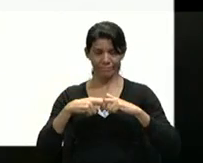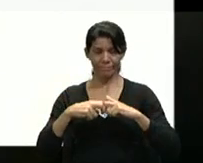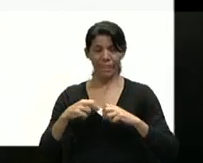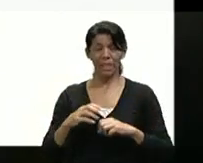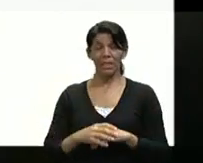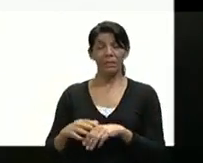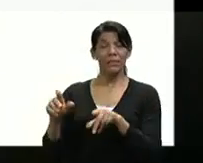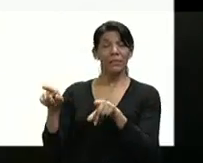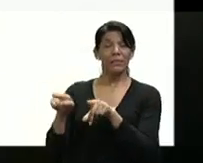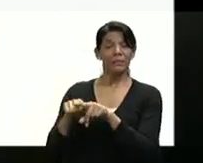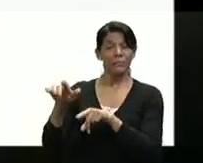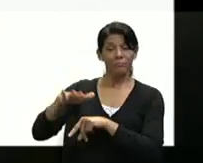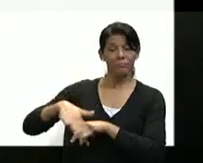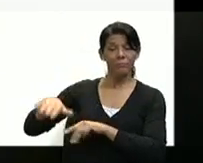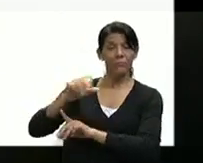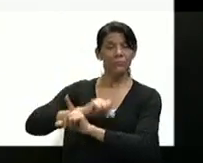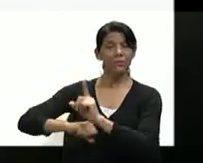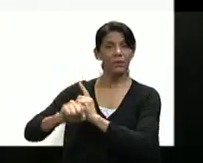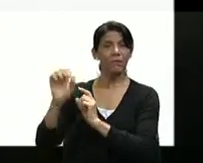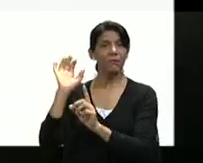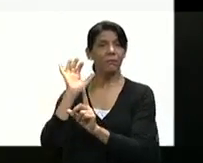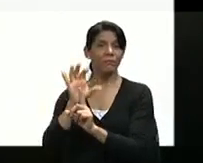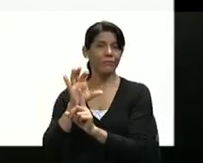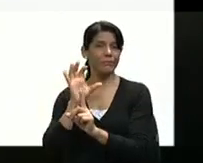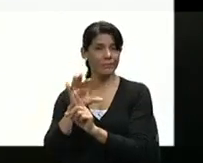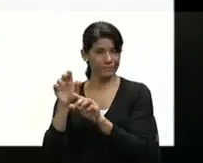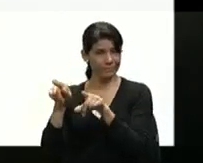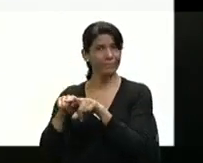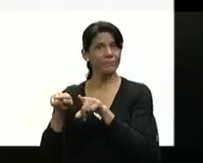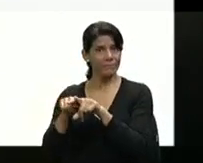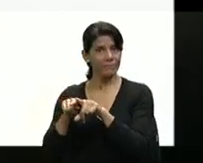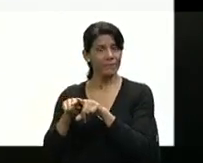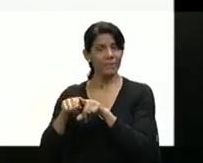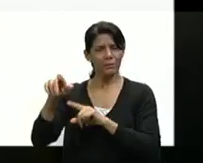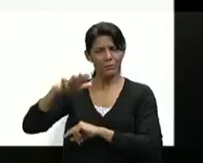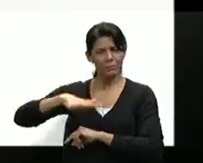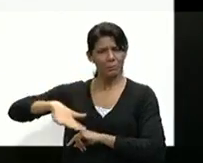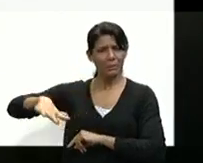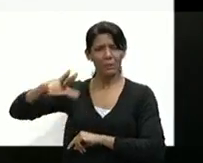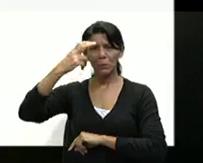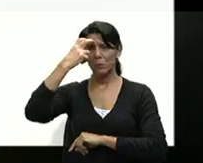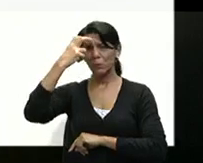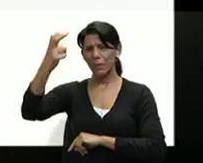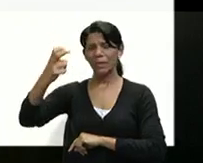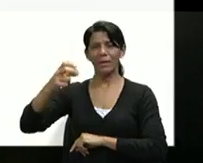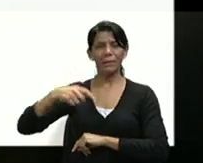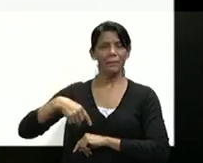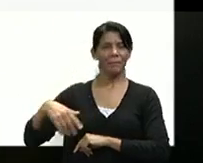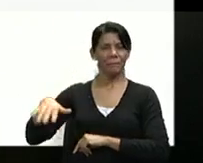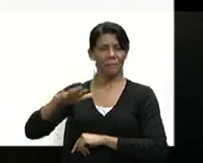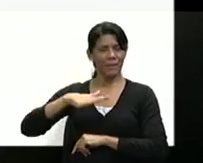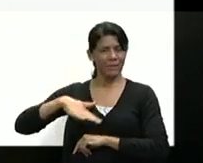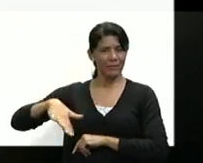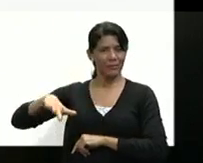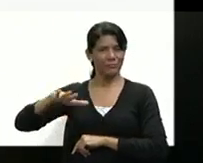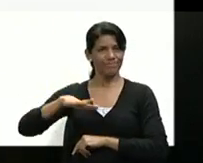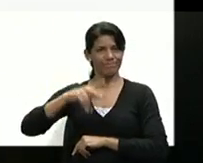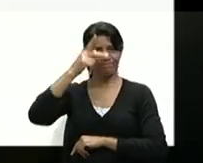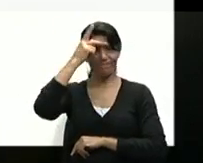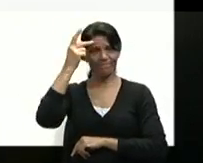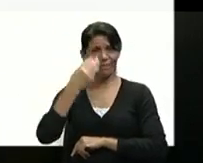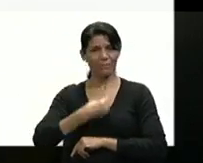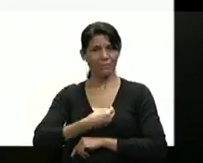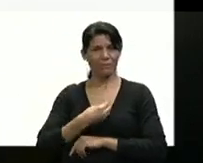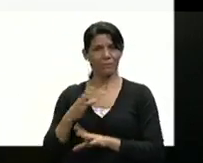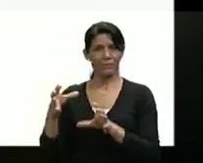Os aspectos sociais influenciam muito, né? O meio cultural onde essa pessoa vive, como a